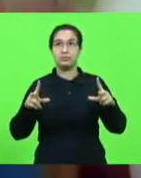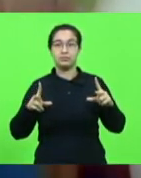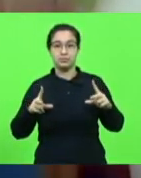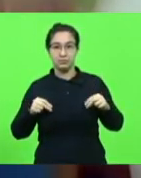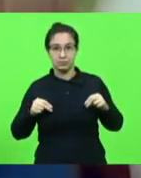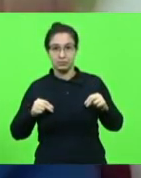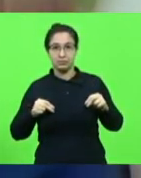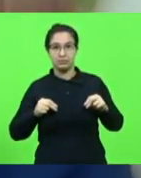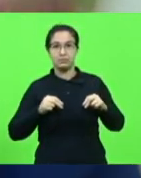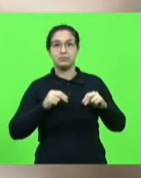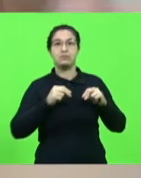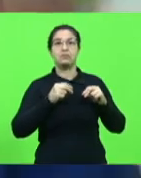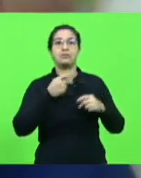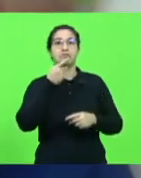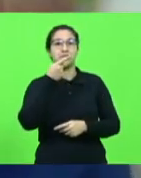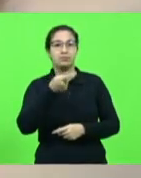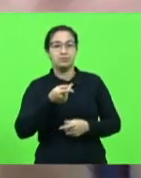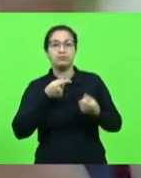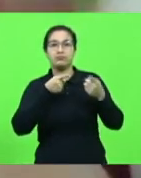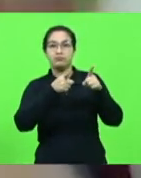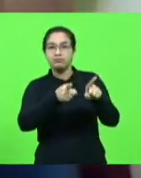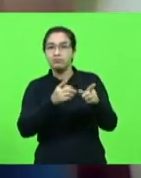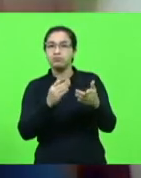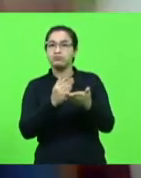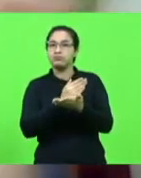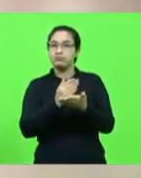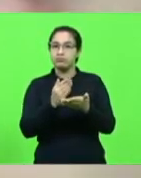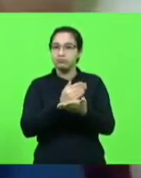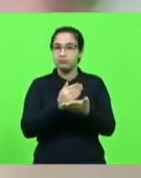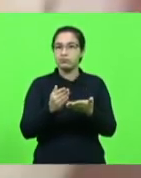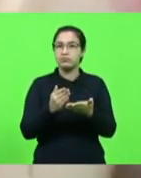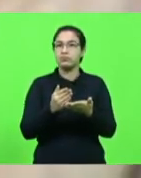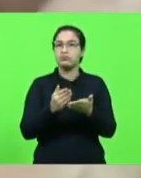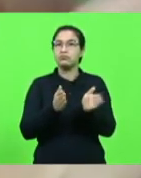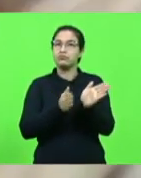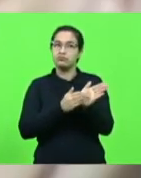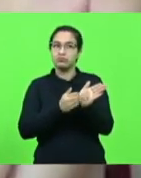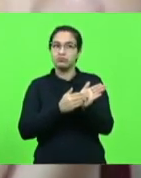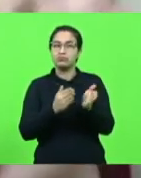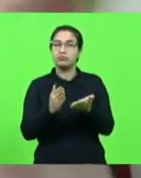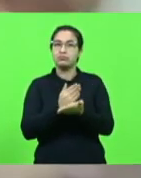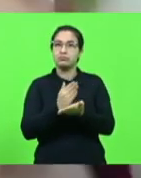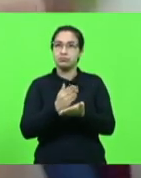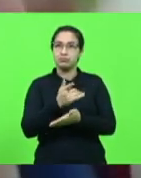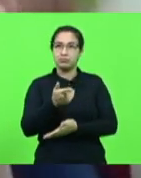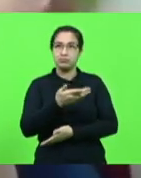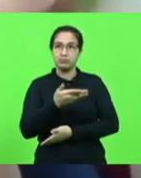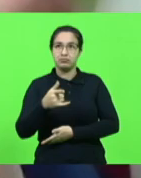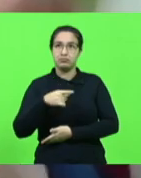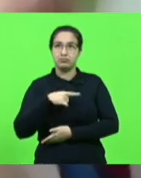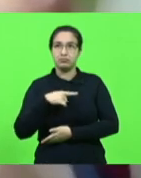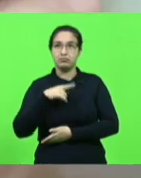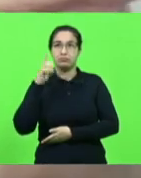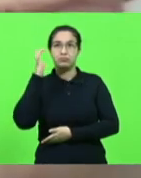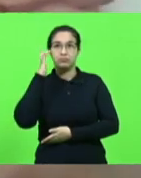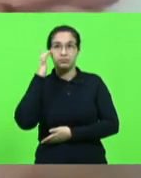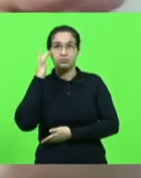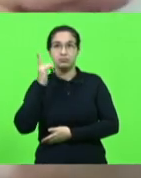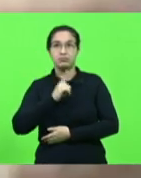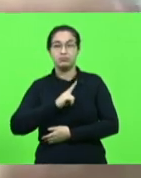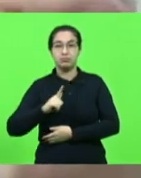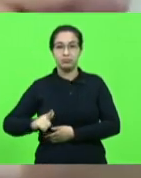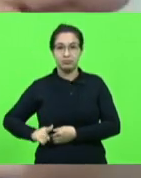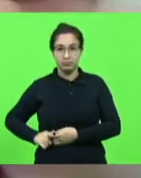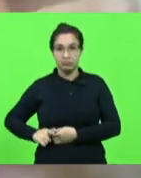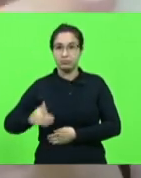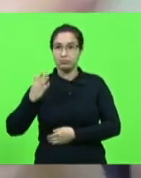criticar quando precisa criticar, elogiar quando tiver que elogiar. E eu acho que o governador tem um grande